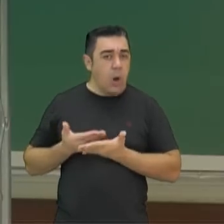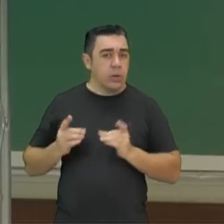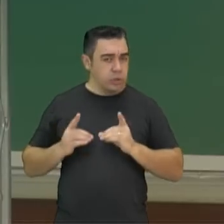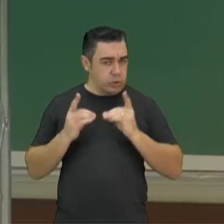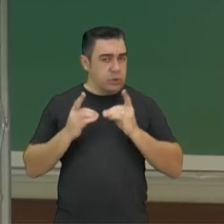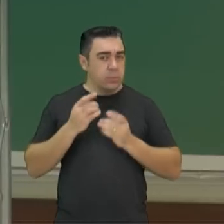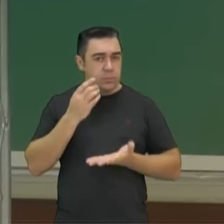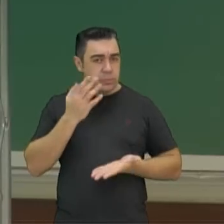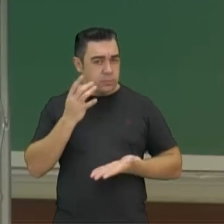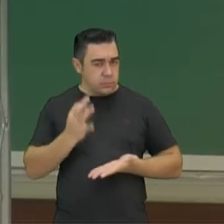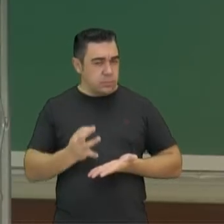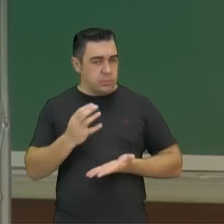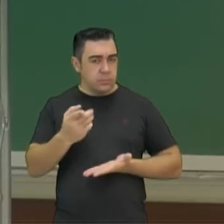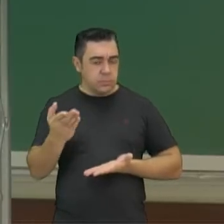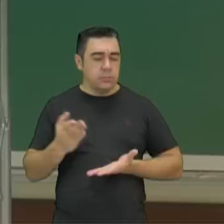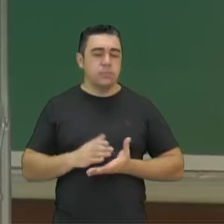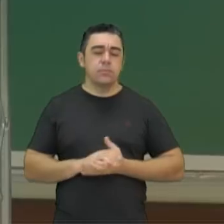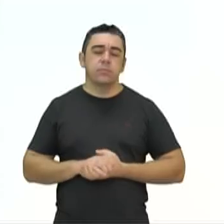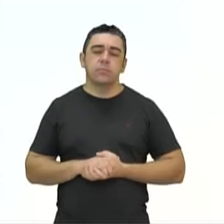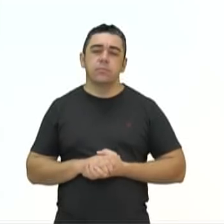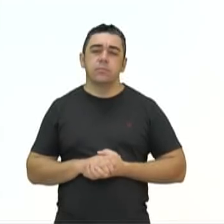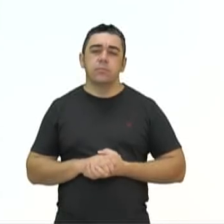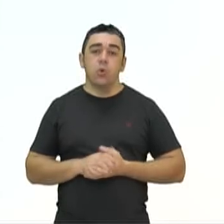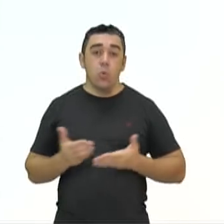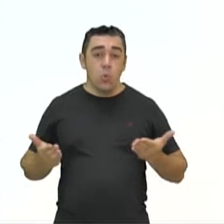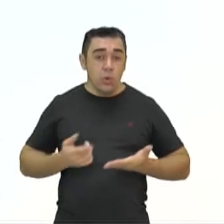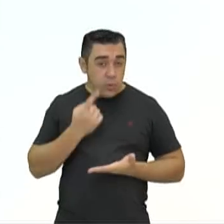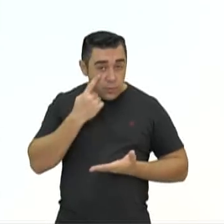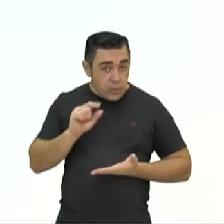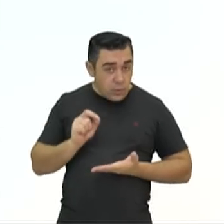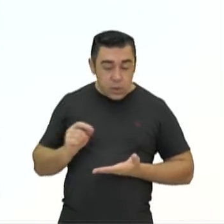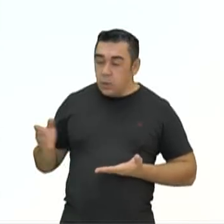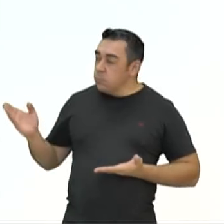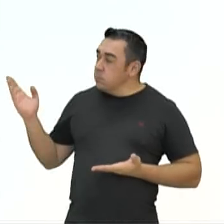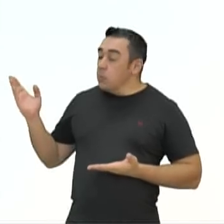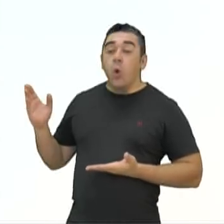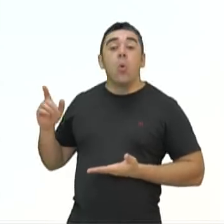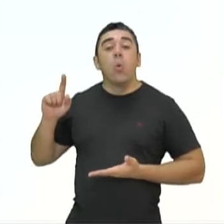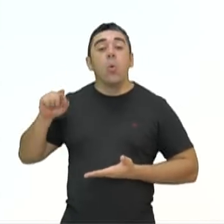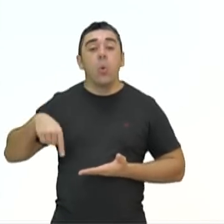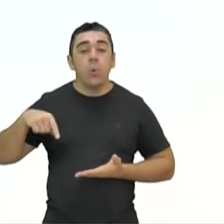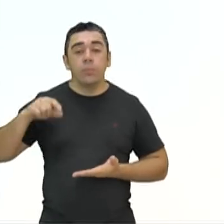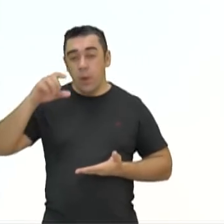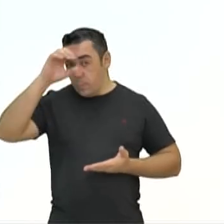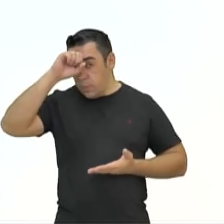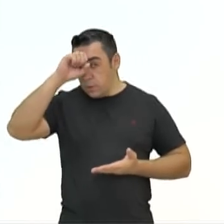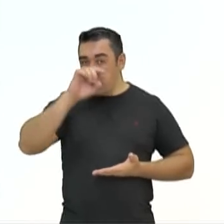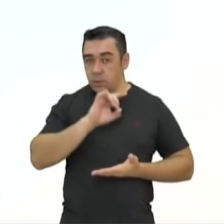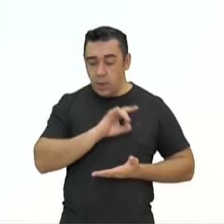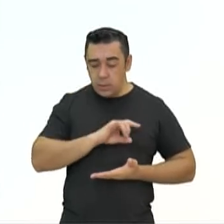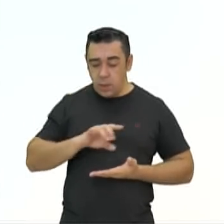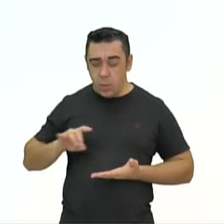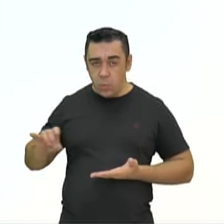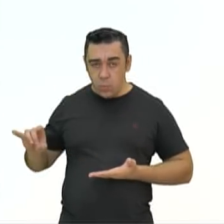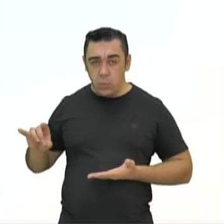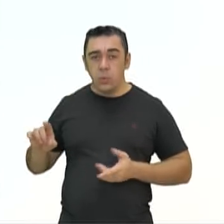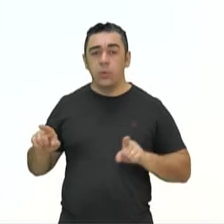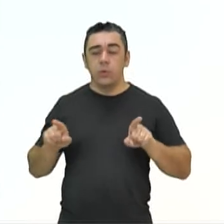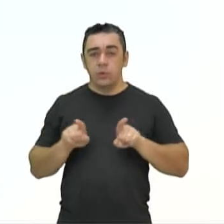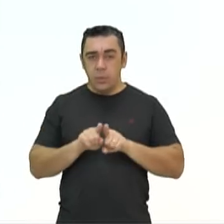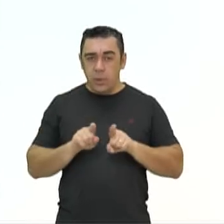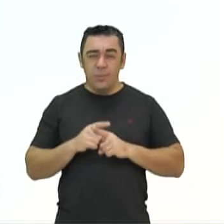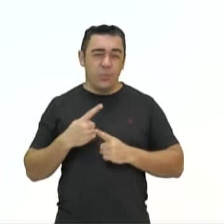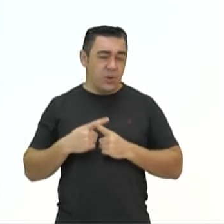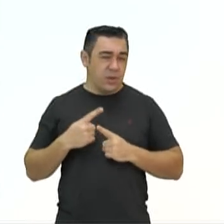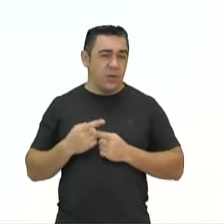gostaram. E hoje vamos ver o quê? Vamos aprender mais sobre as peças, um pouquinho mais sobre as peças, porque as peças é